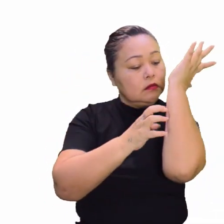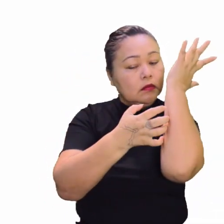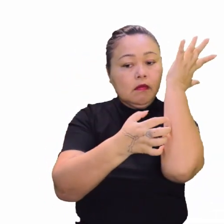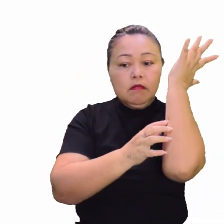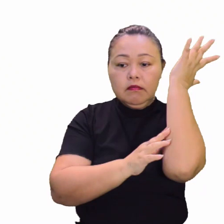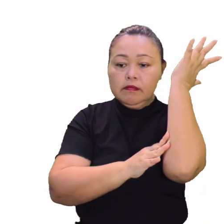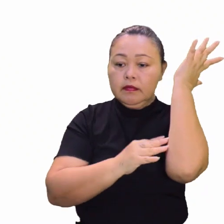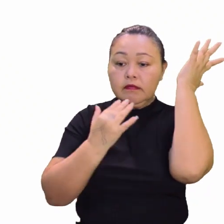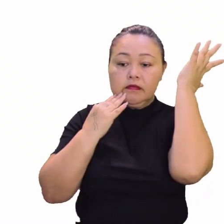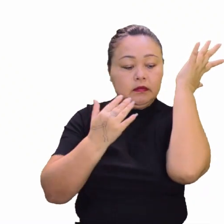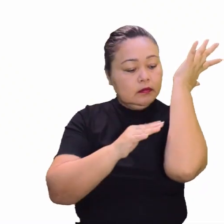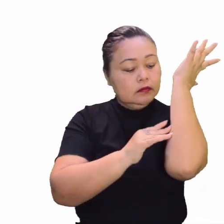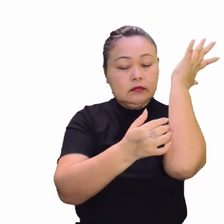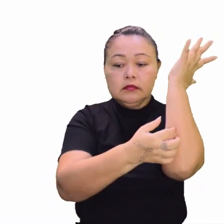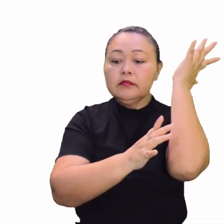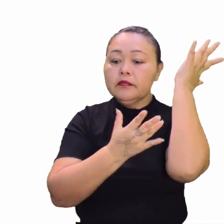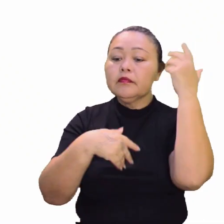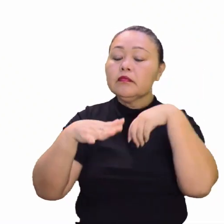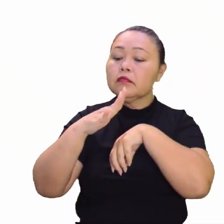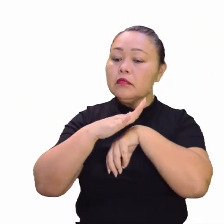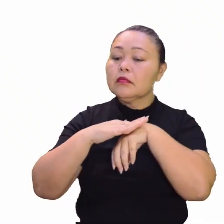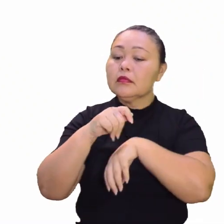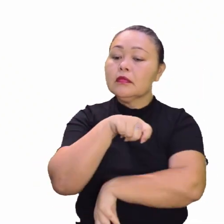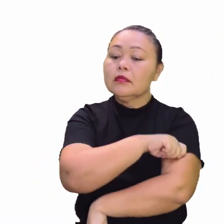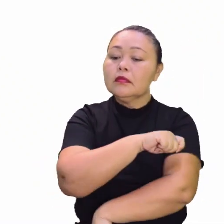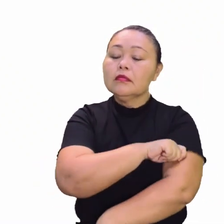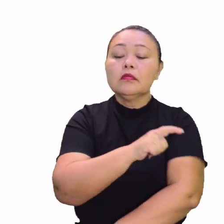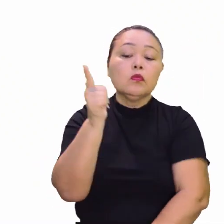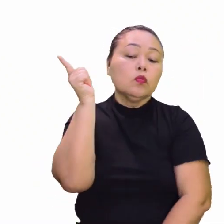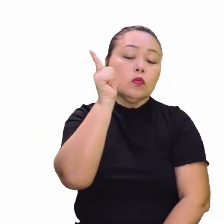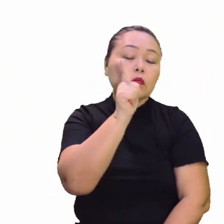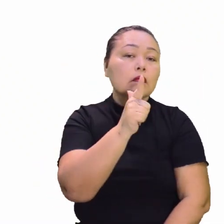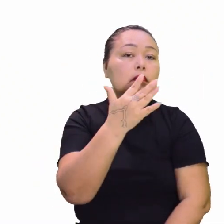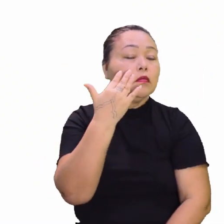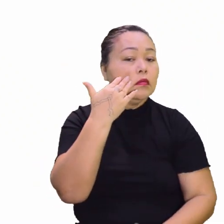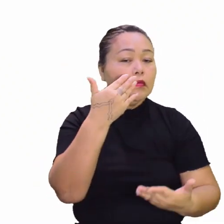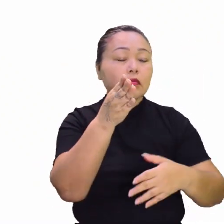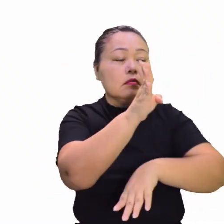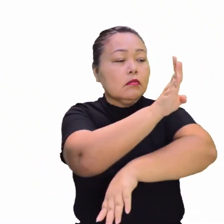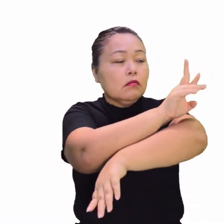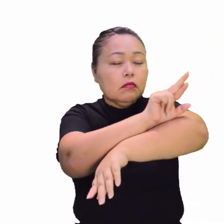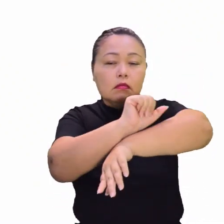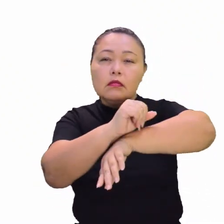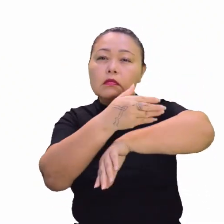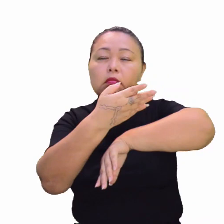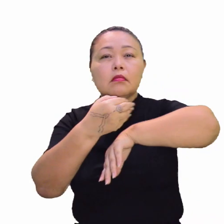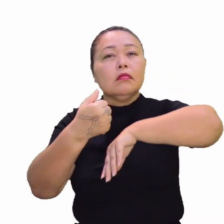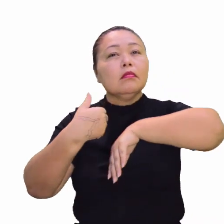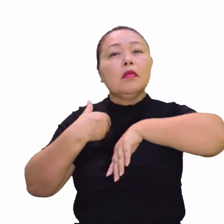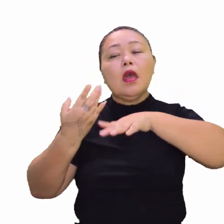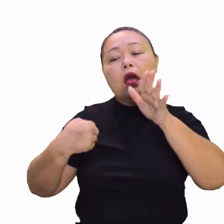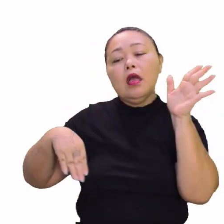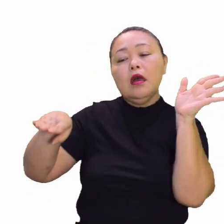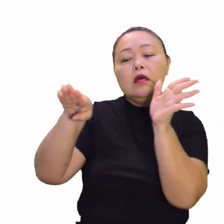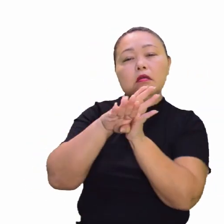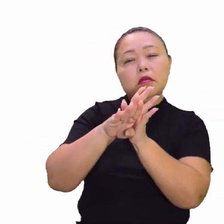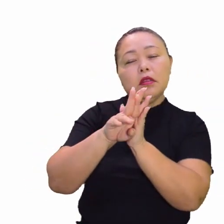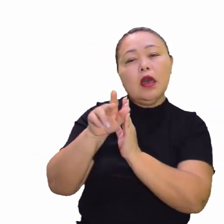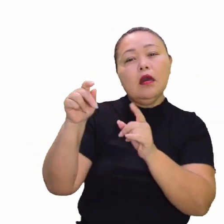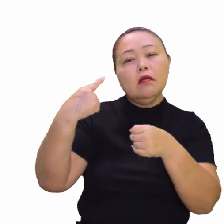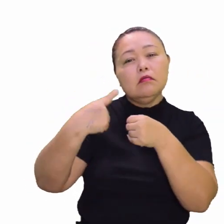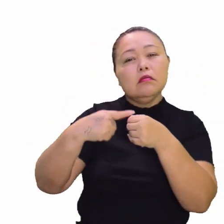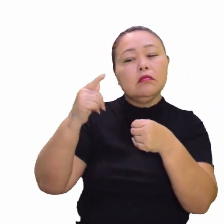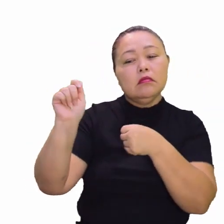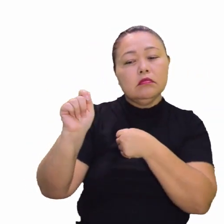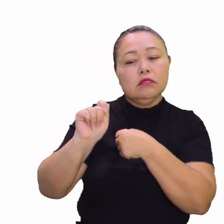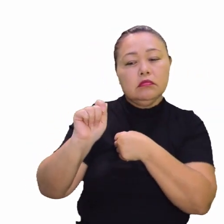Rogério, nossos queridos alunos também conseguem ver ao longo da BR-364. Com certeza. Até ali, chegando em Ariquemes,